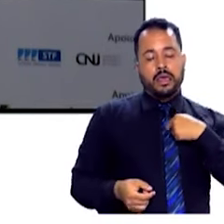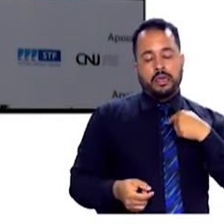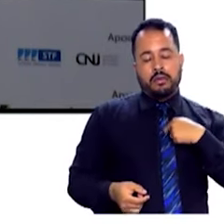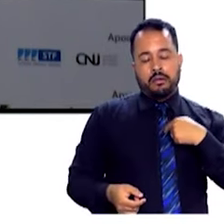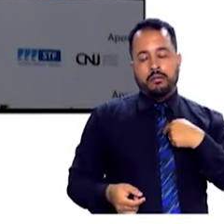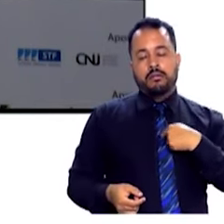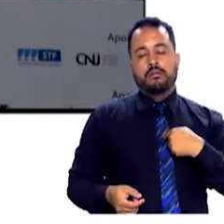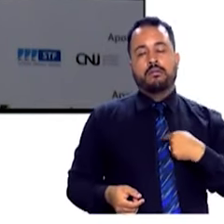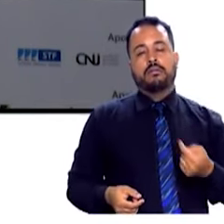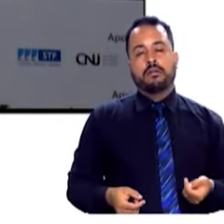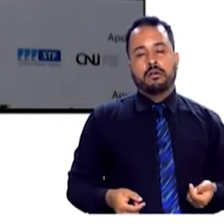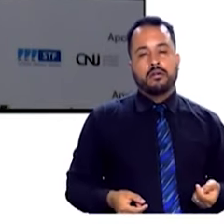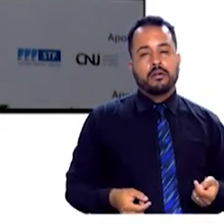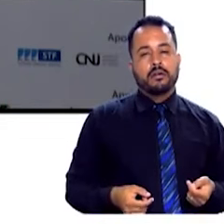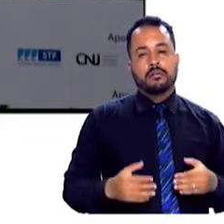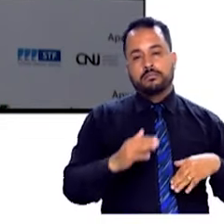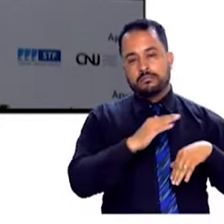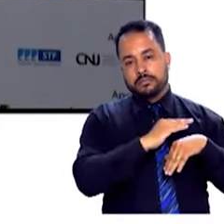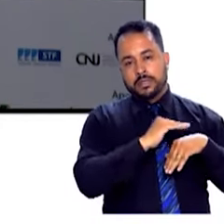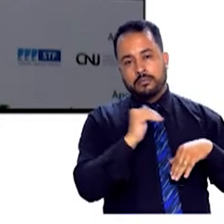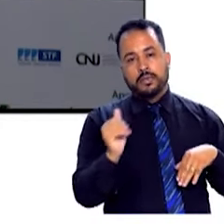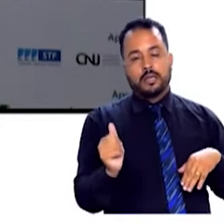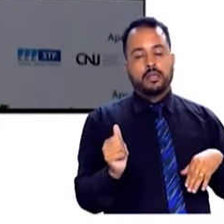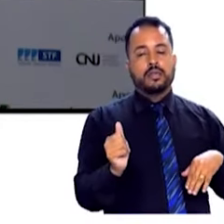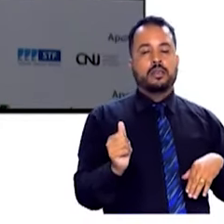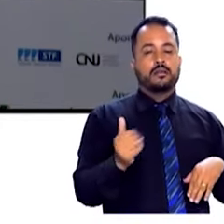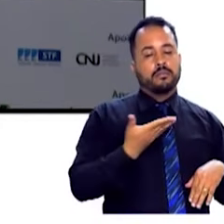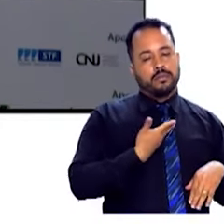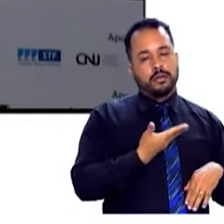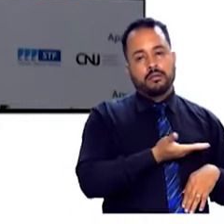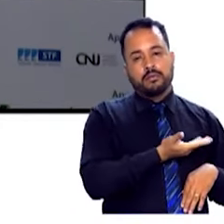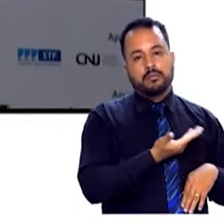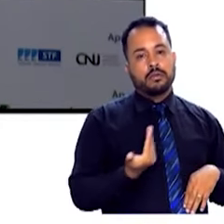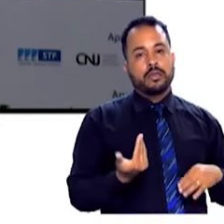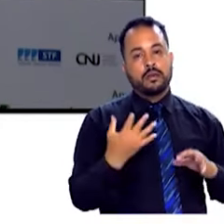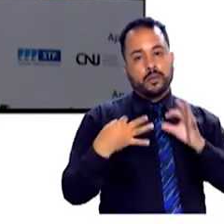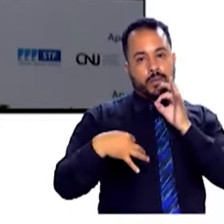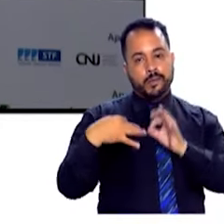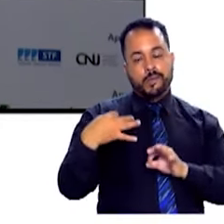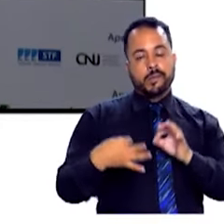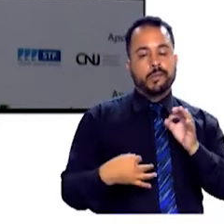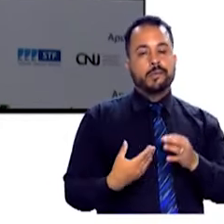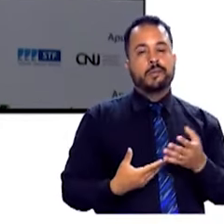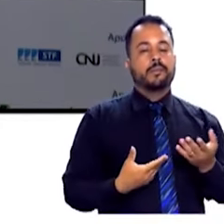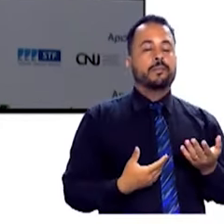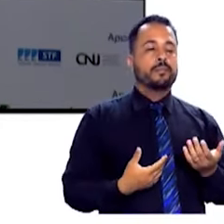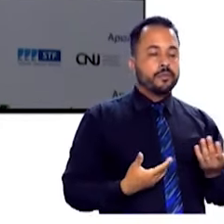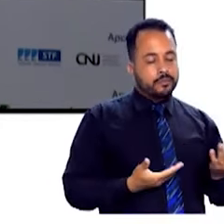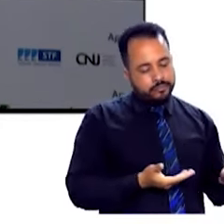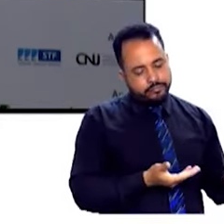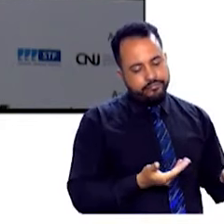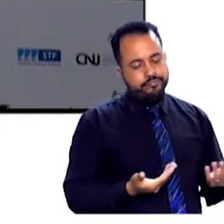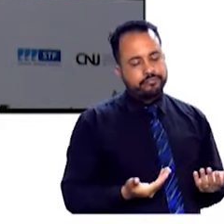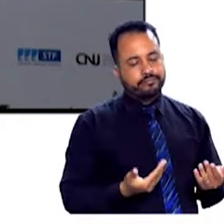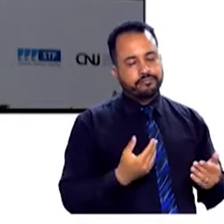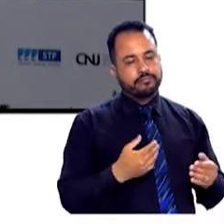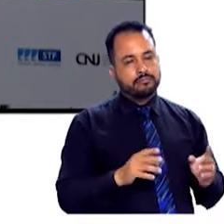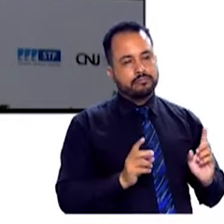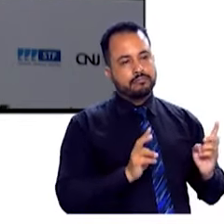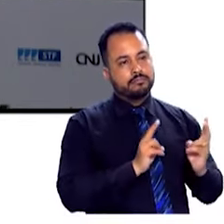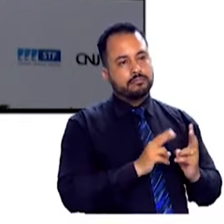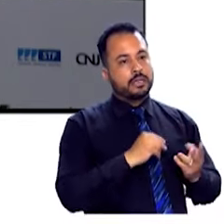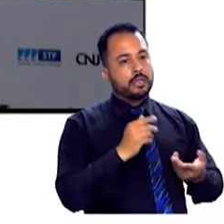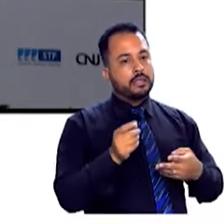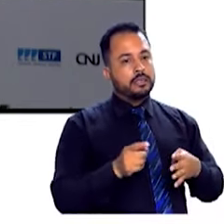eu chamei uma colega minha de julgamento a ministra Calmon disse mulher o item